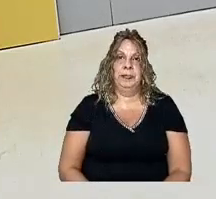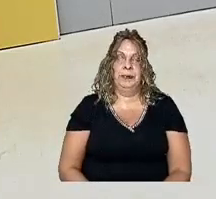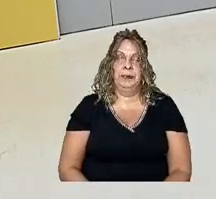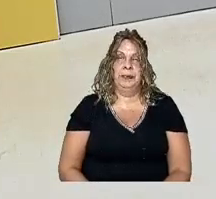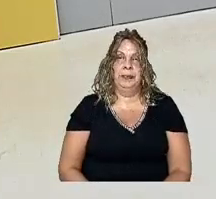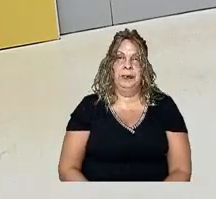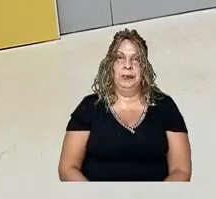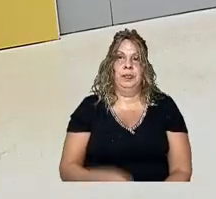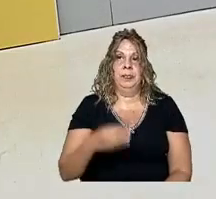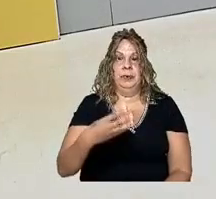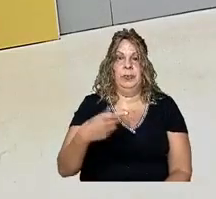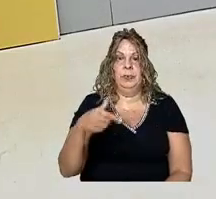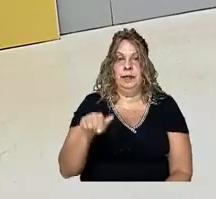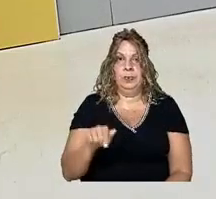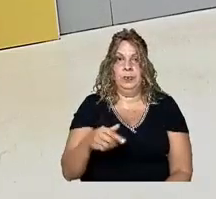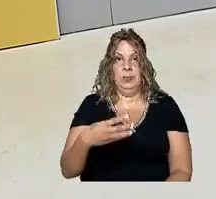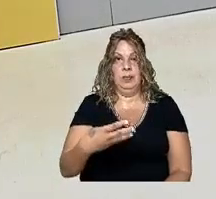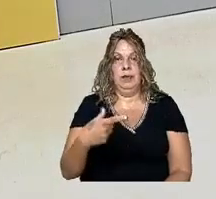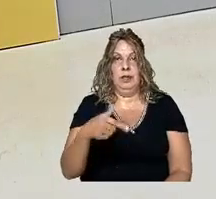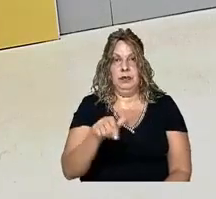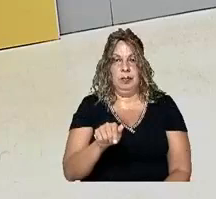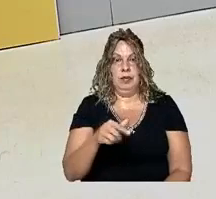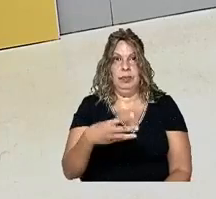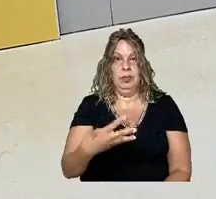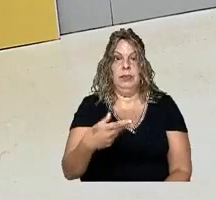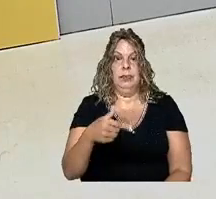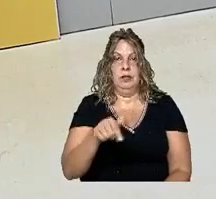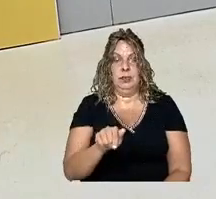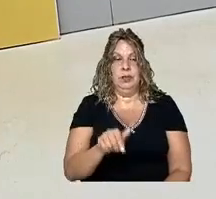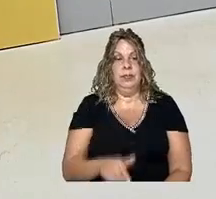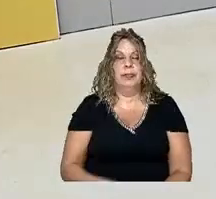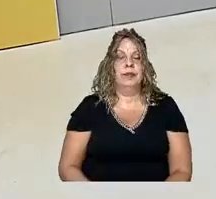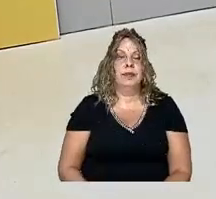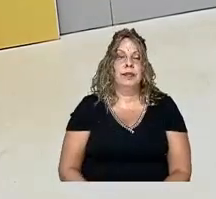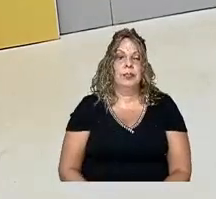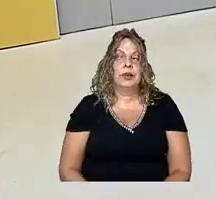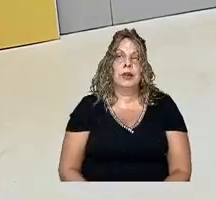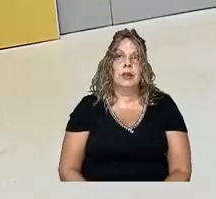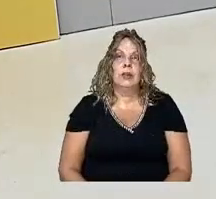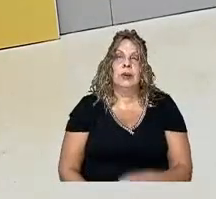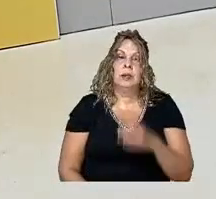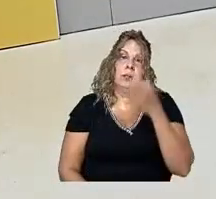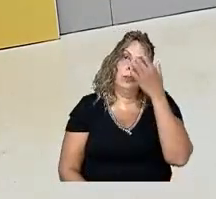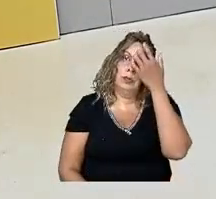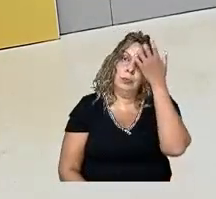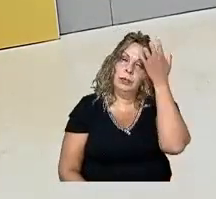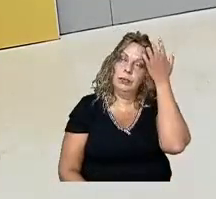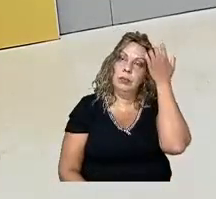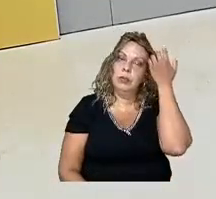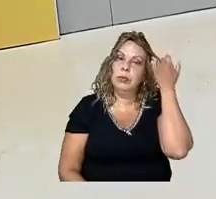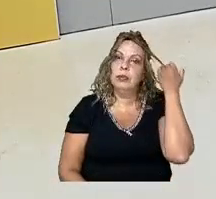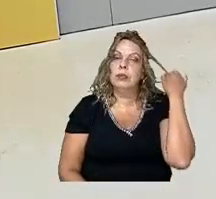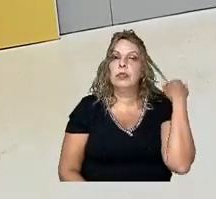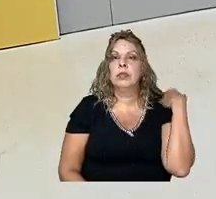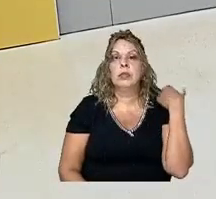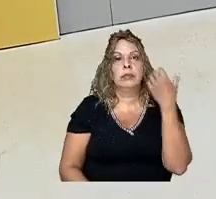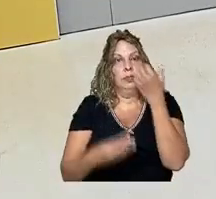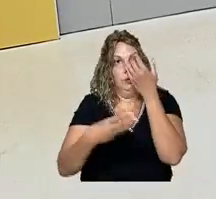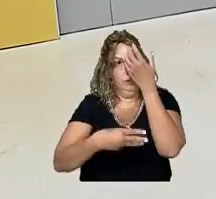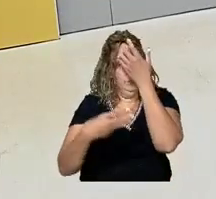domingão. 47 agora, saiu 47, 47, marque comigo e vai